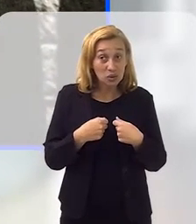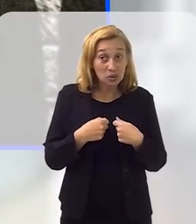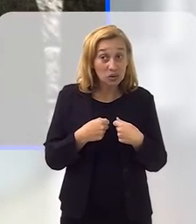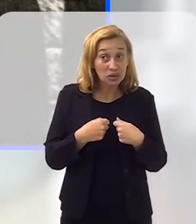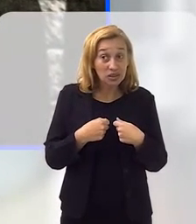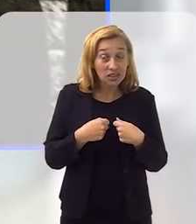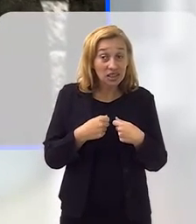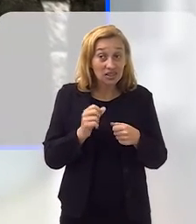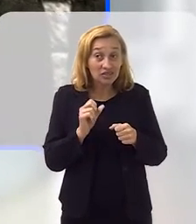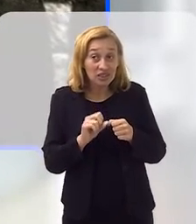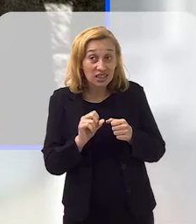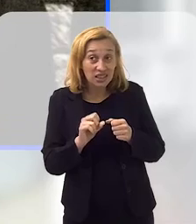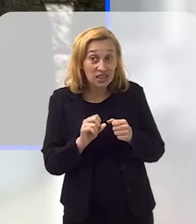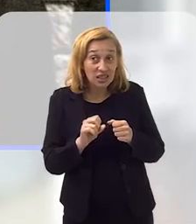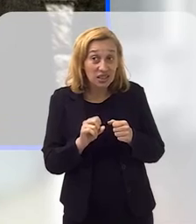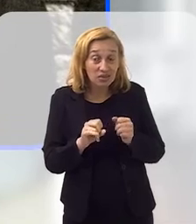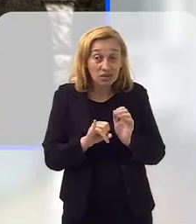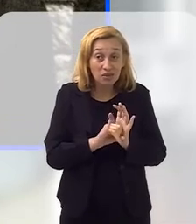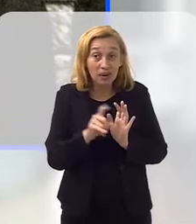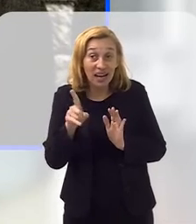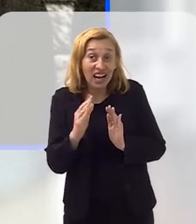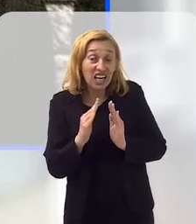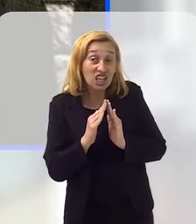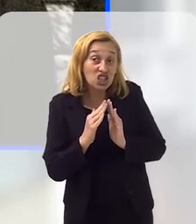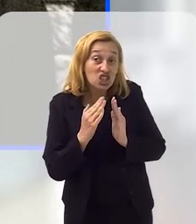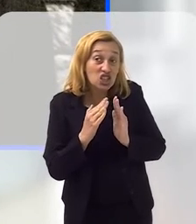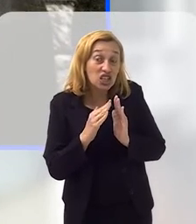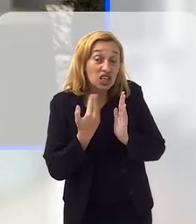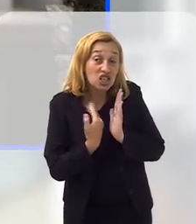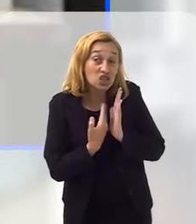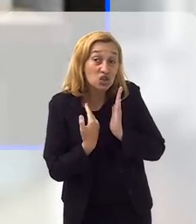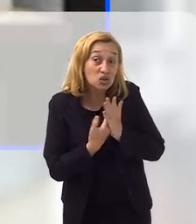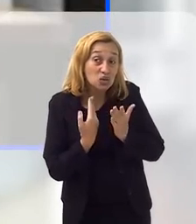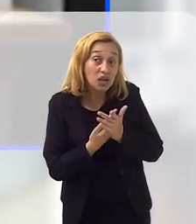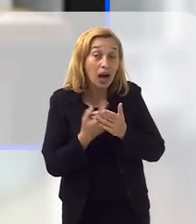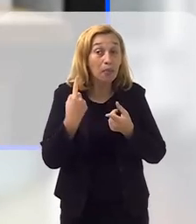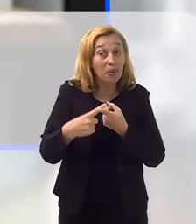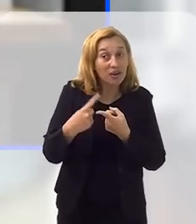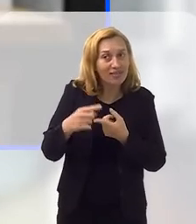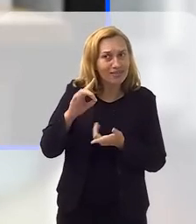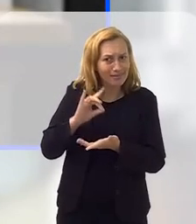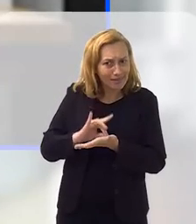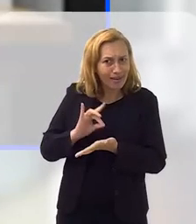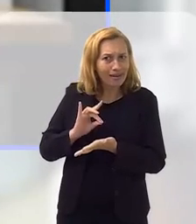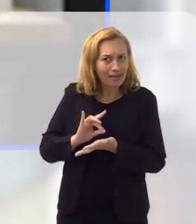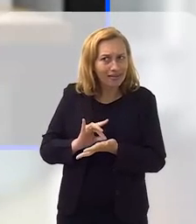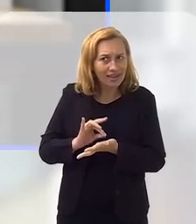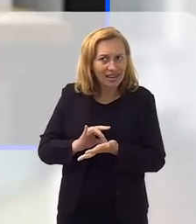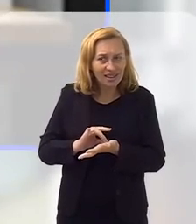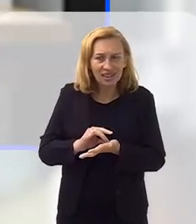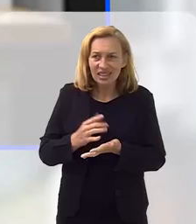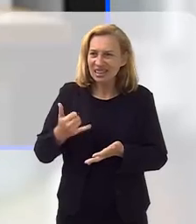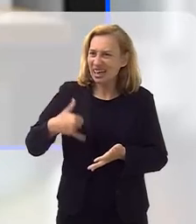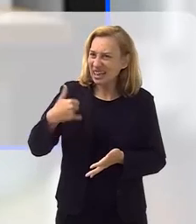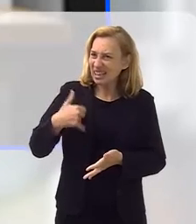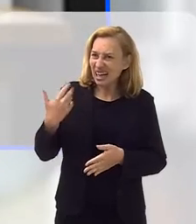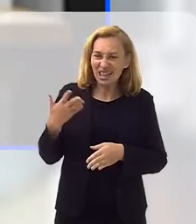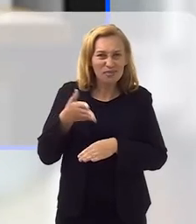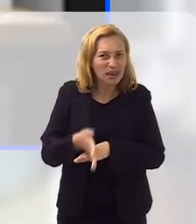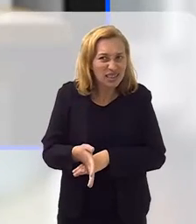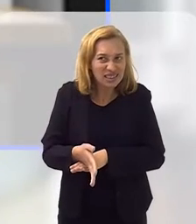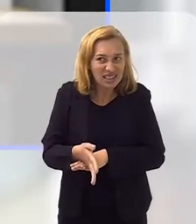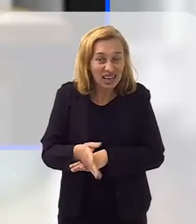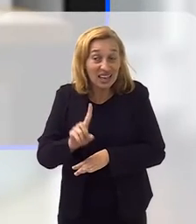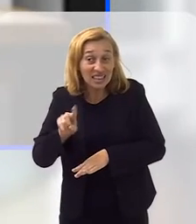um jeitinho para que ela conseguisse estudar, porque na realidade ela ainda não estava na idade